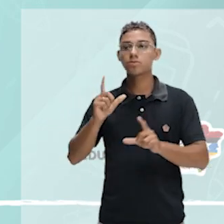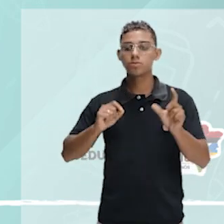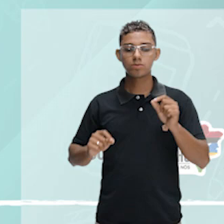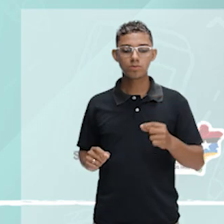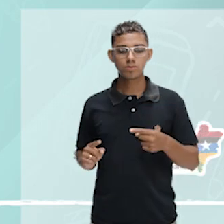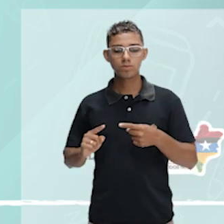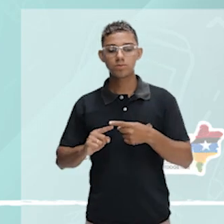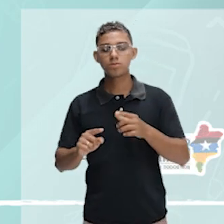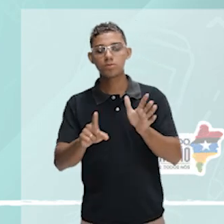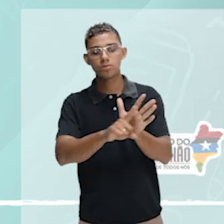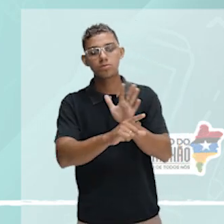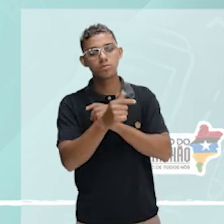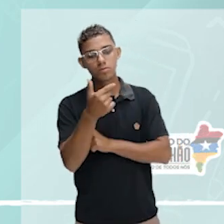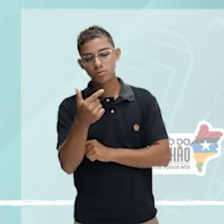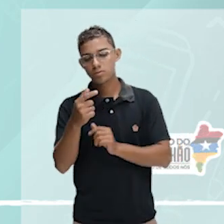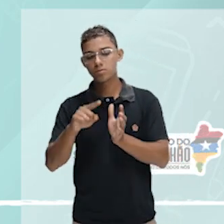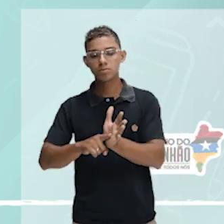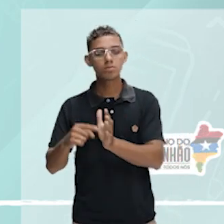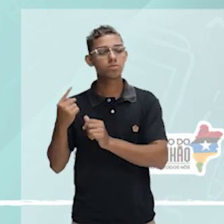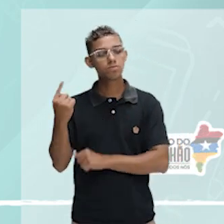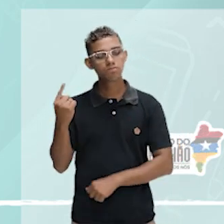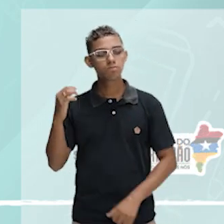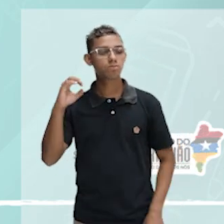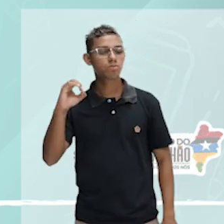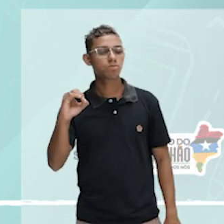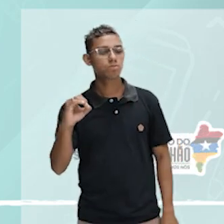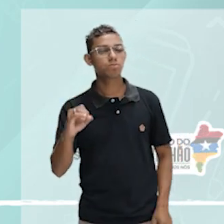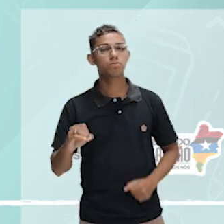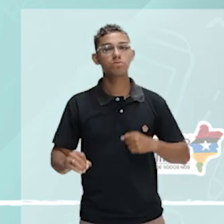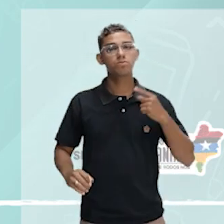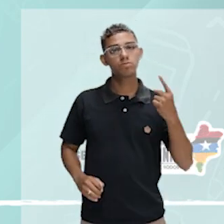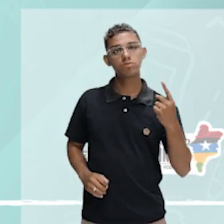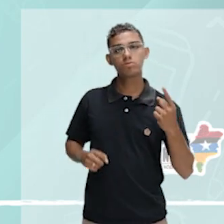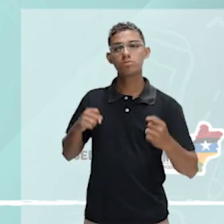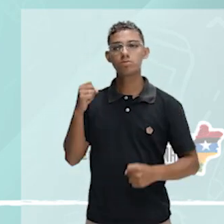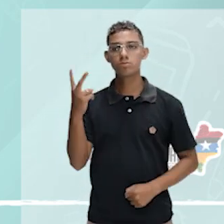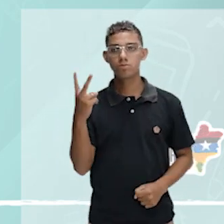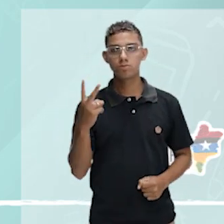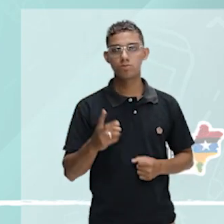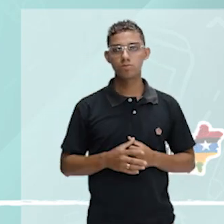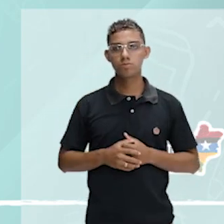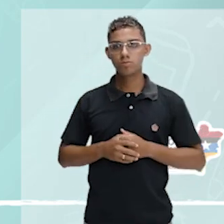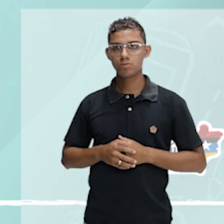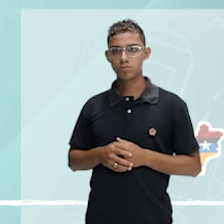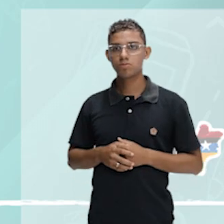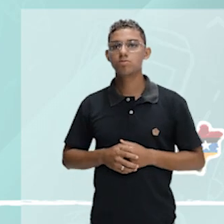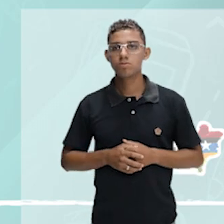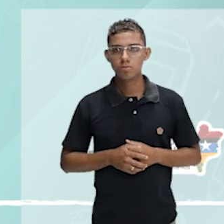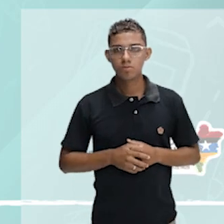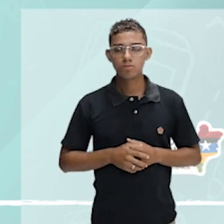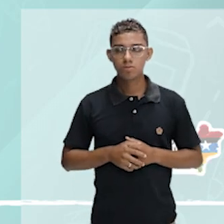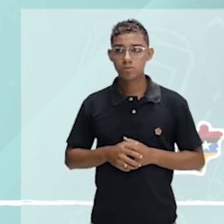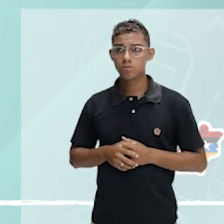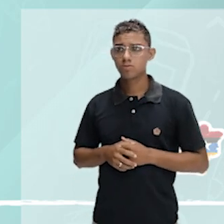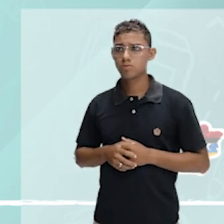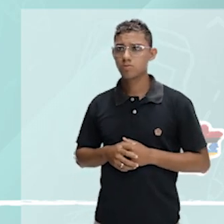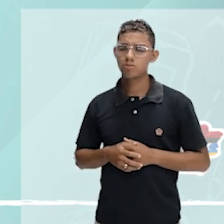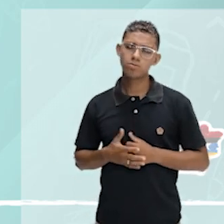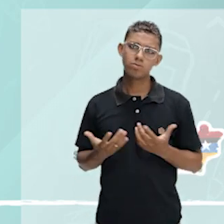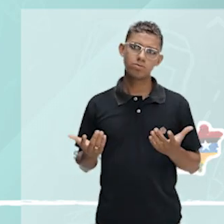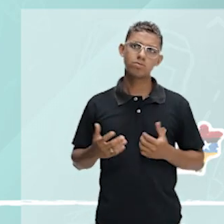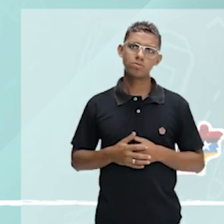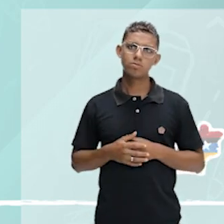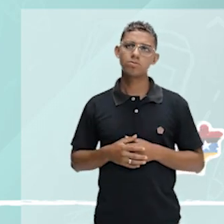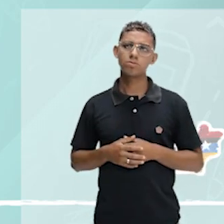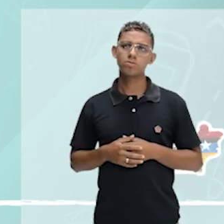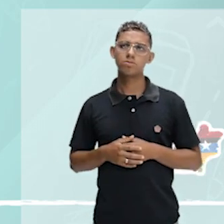menos dois menos um zero um e dois aqui você para e pensa assim pera